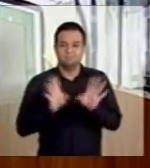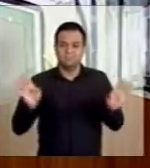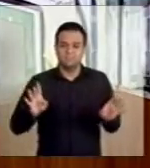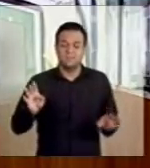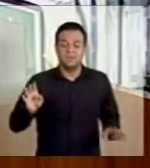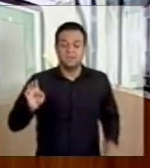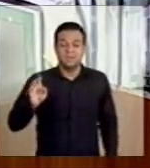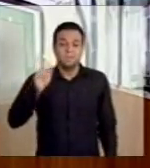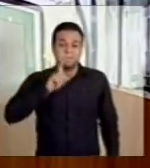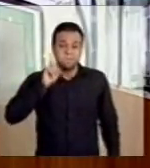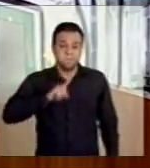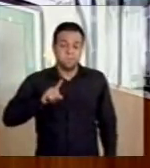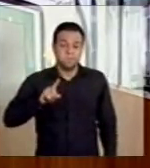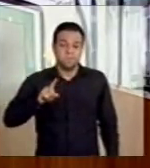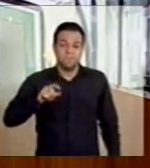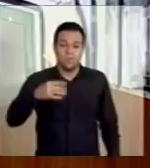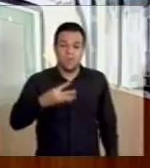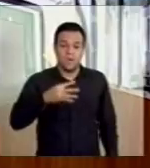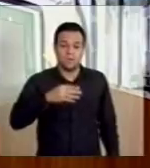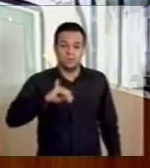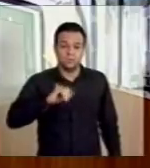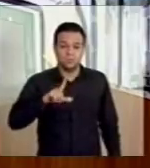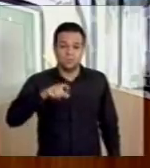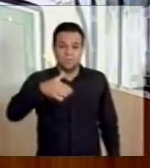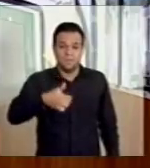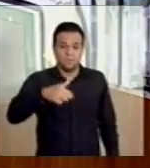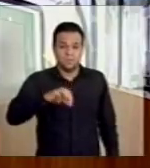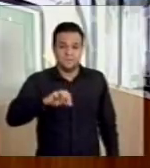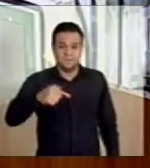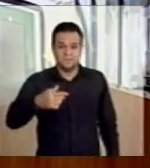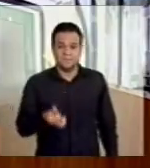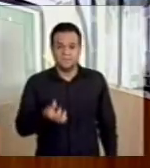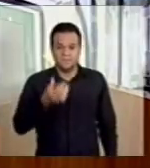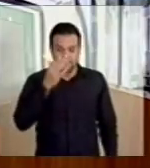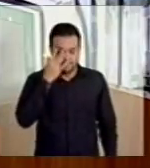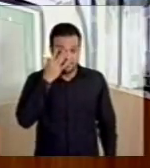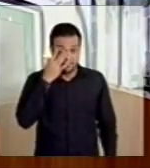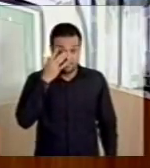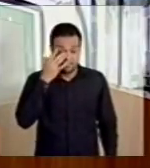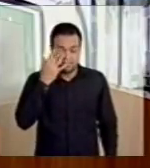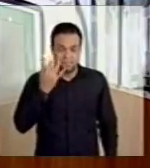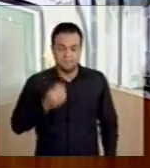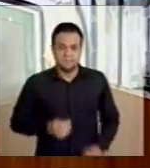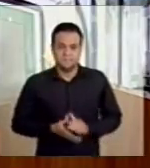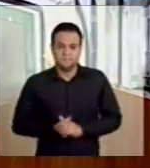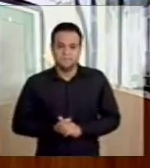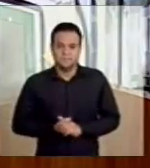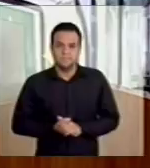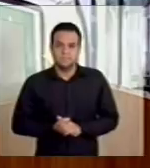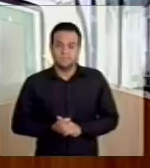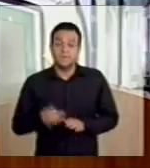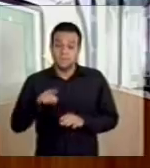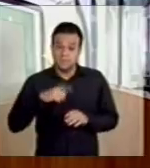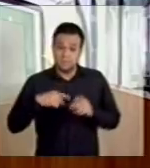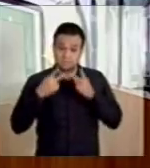4 de julho de 1776. O texto dessa declaração, fortemente influenciado